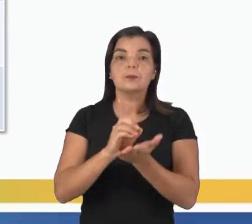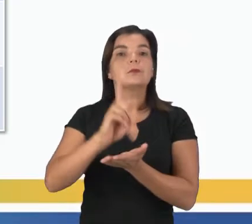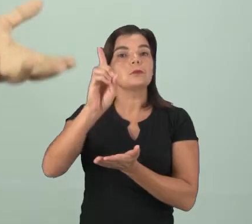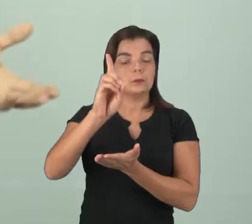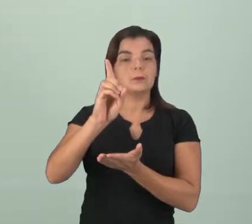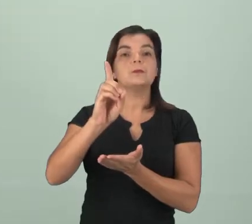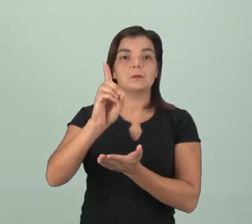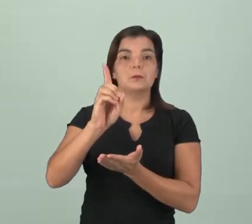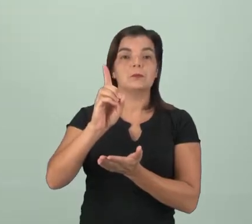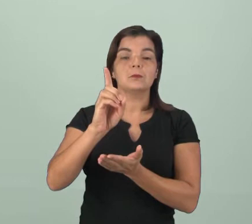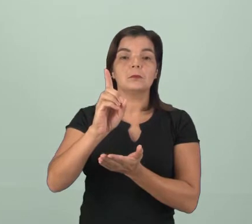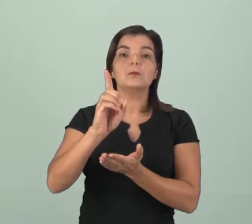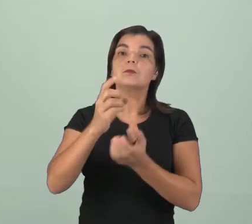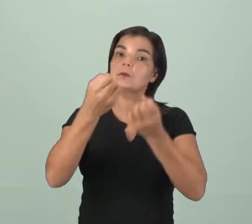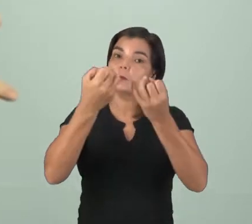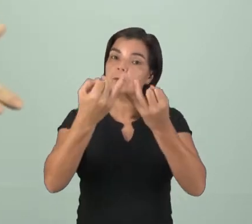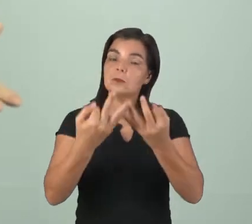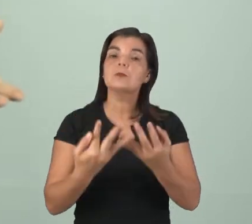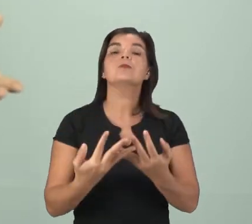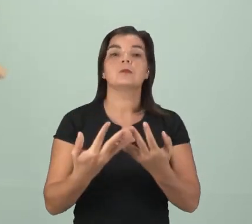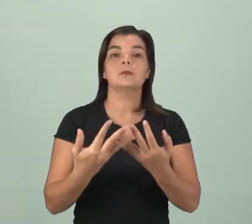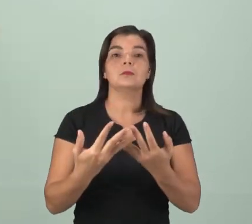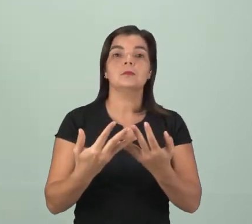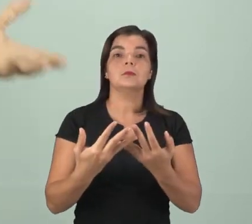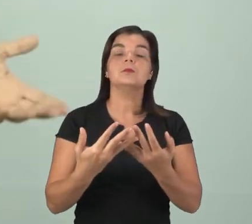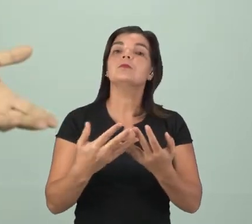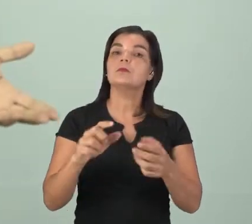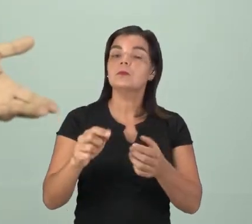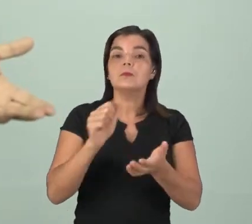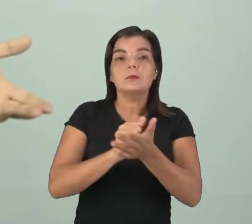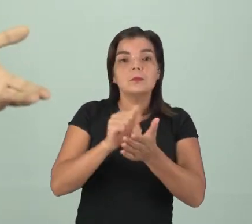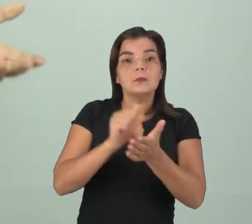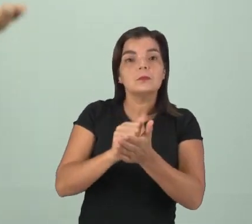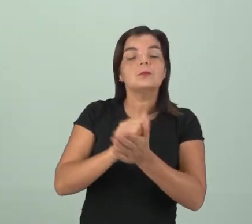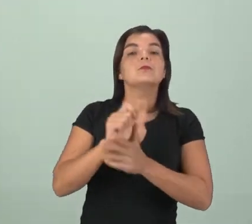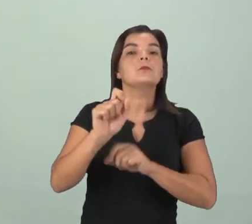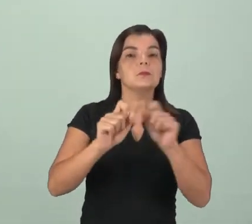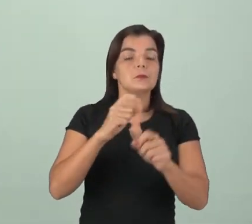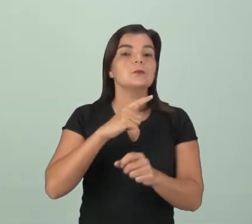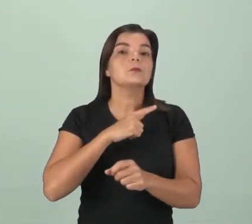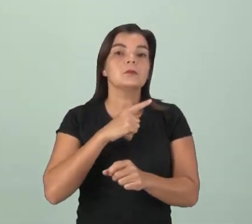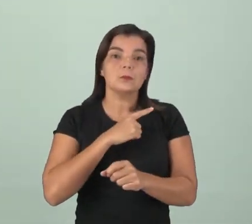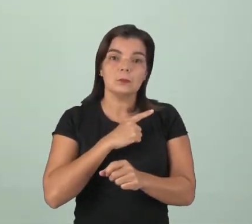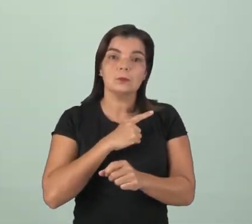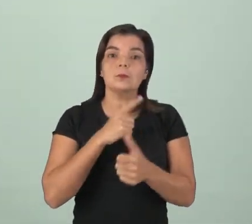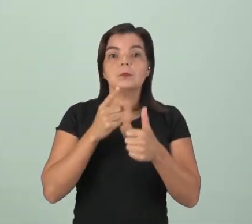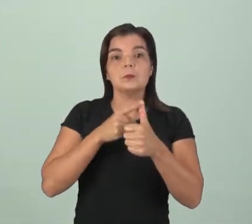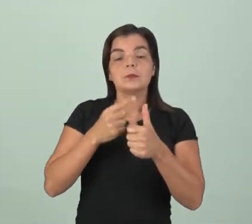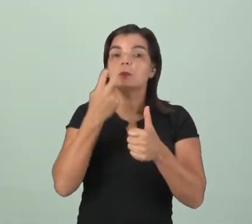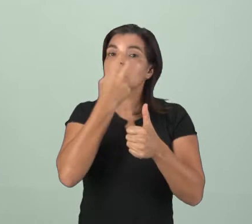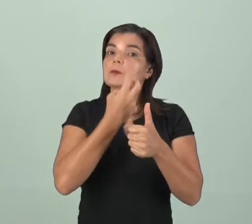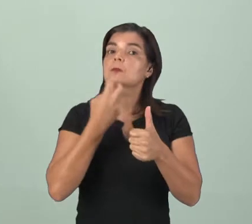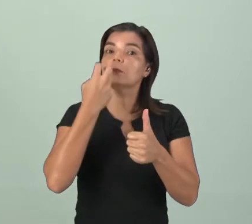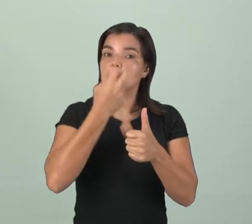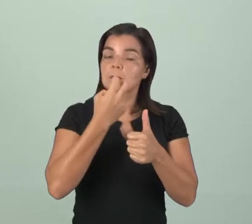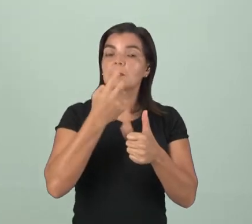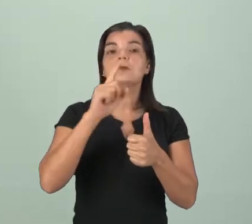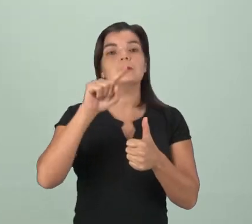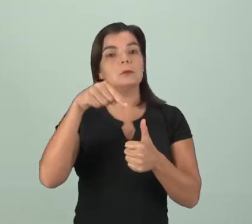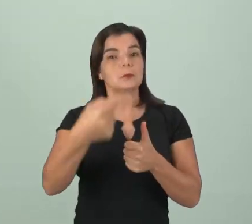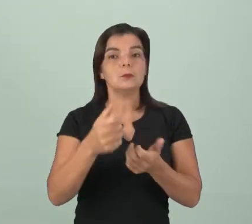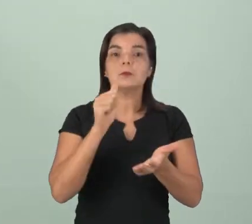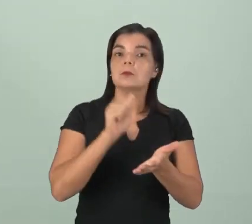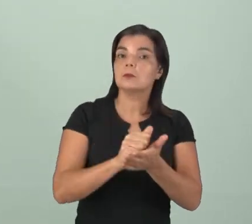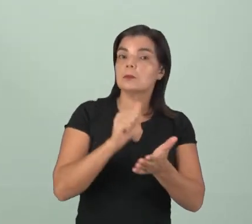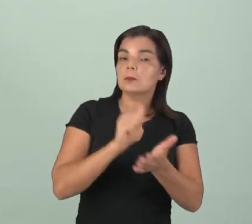livro tão falado, muito do que está escrito na Bíblia teve uma forma oral e foi escrito